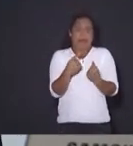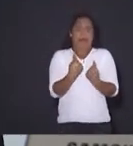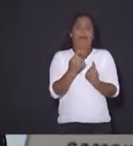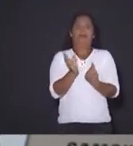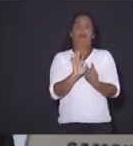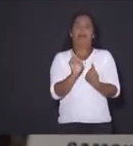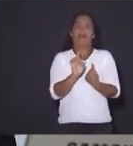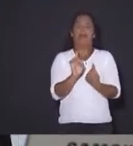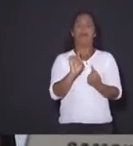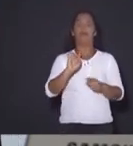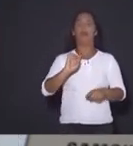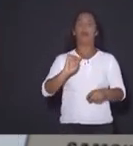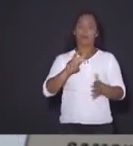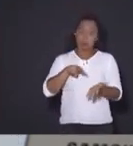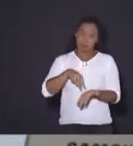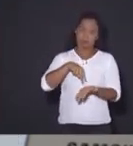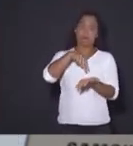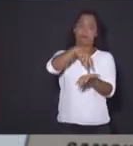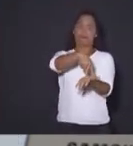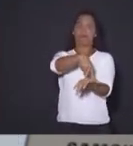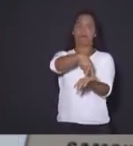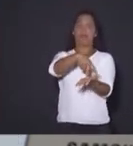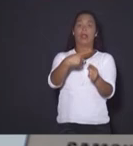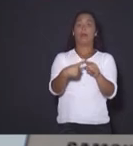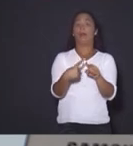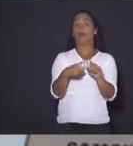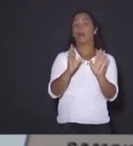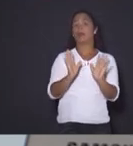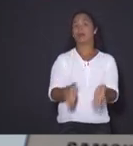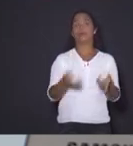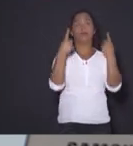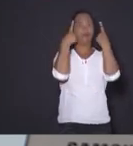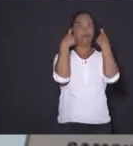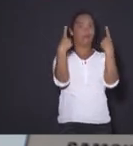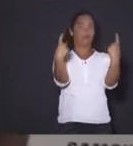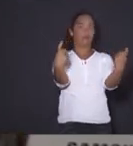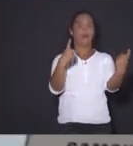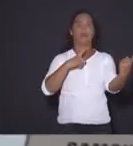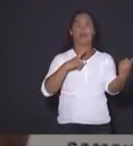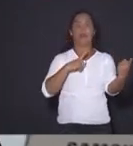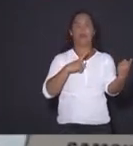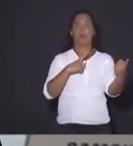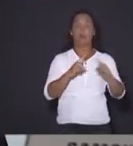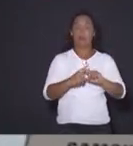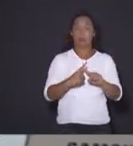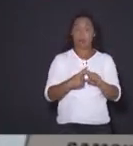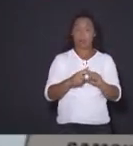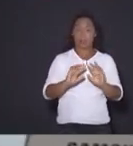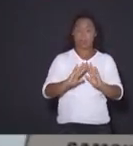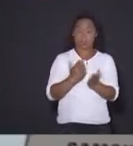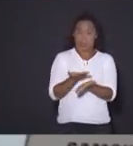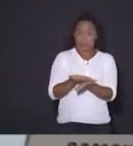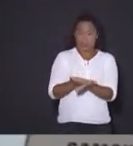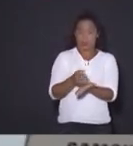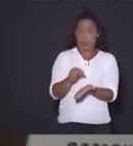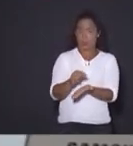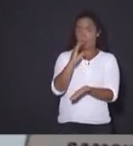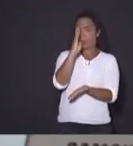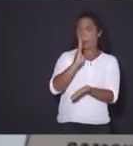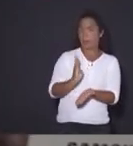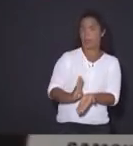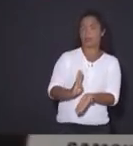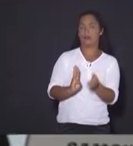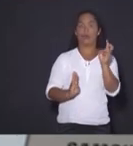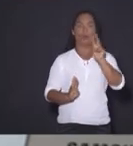justamente o enfrentamento a essa violência né porque a escola brasileira ea universidade né ela